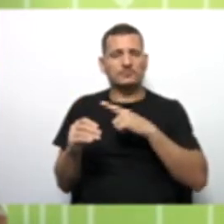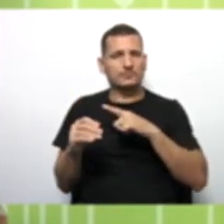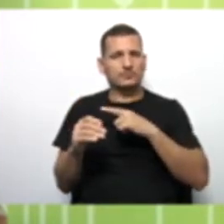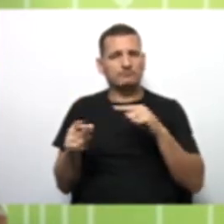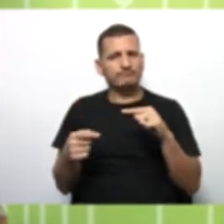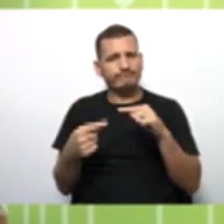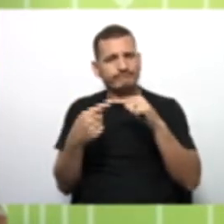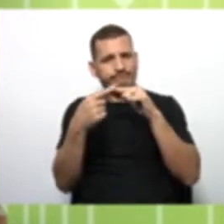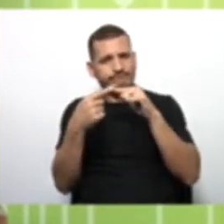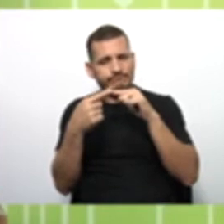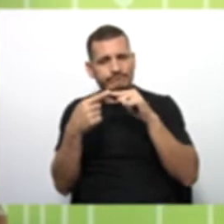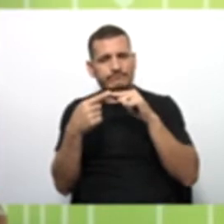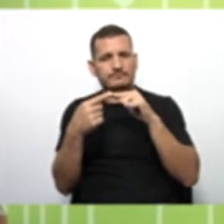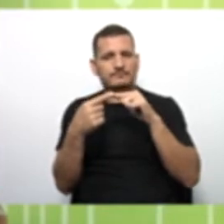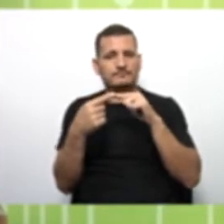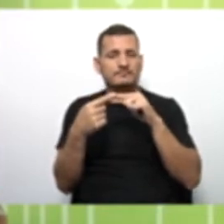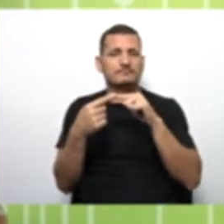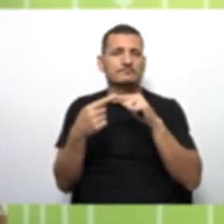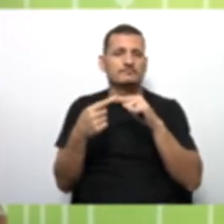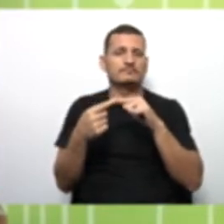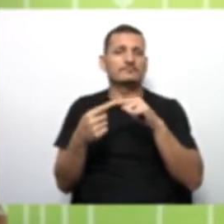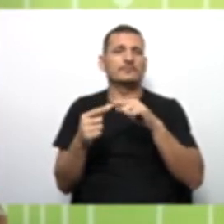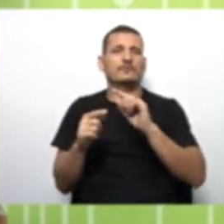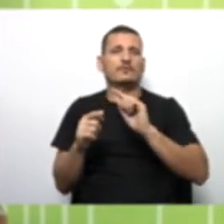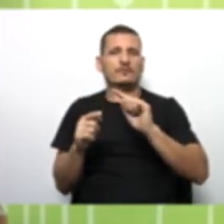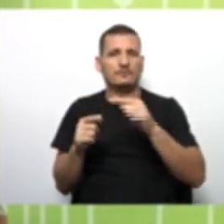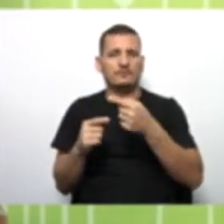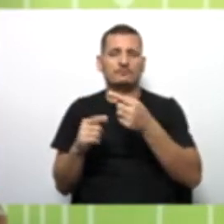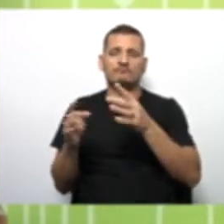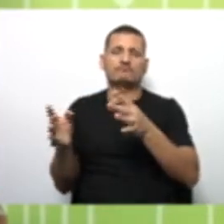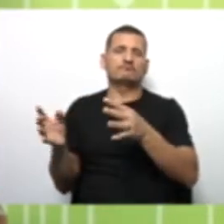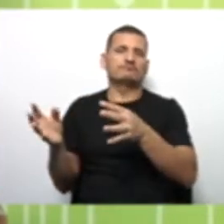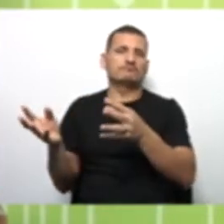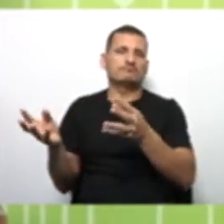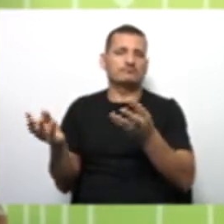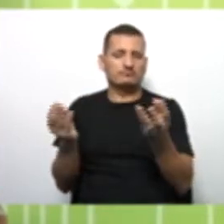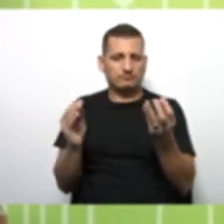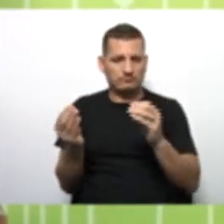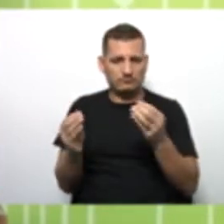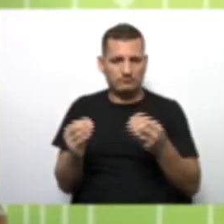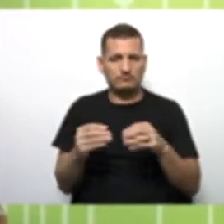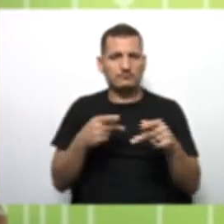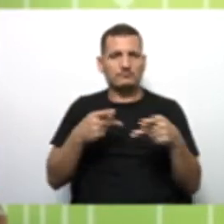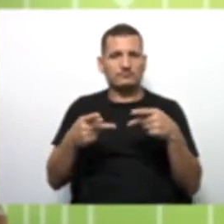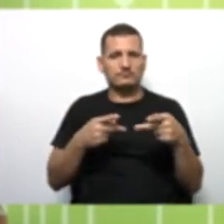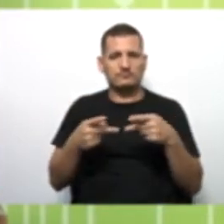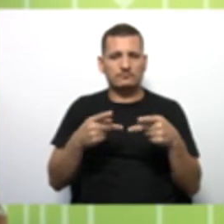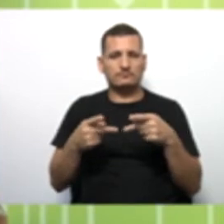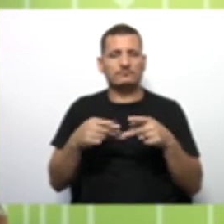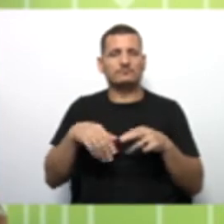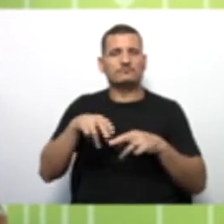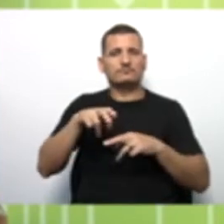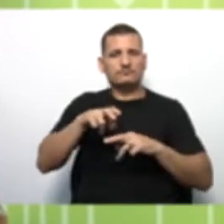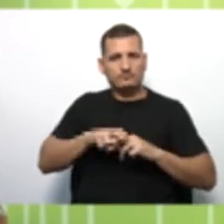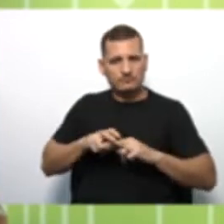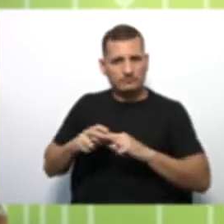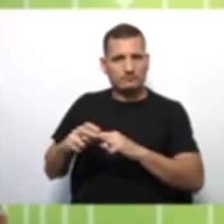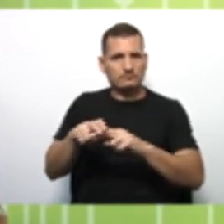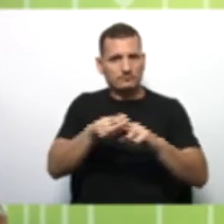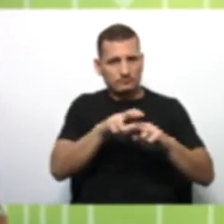acordo, ok? Então, vou levantar, trazer tudo que foi produzido ao longo do meu projeto, vou sentar com a minha